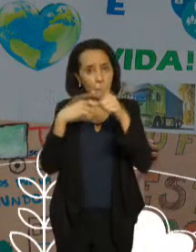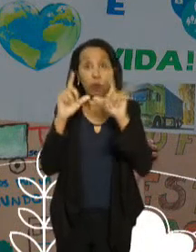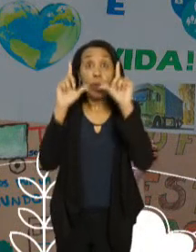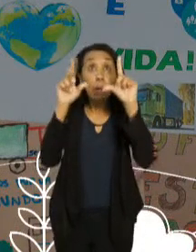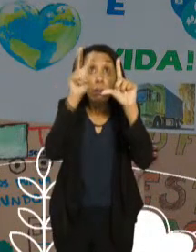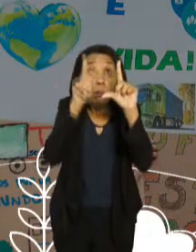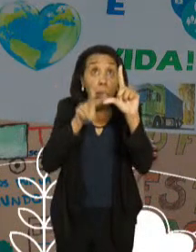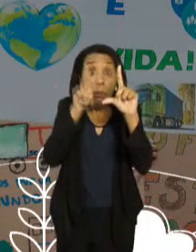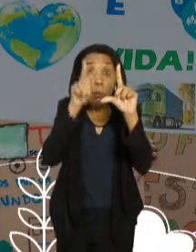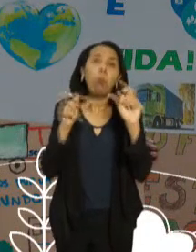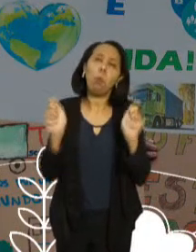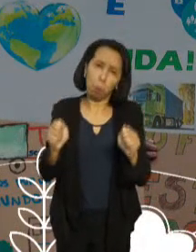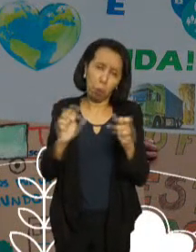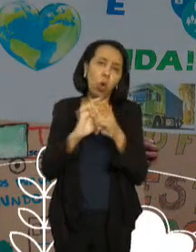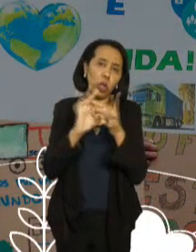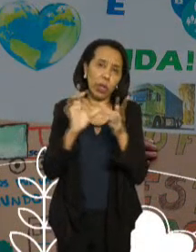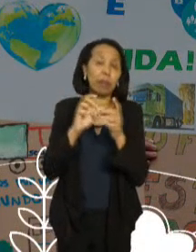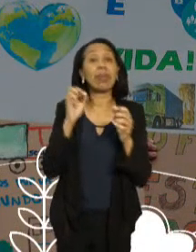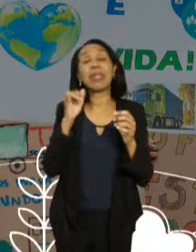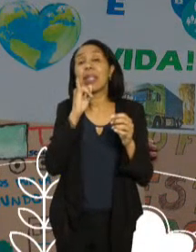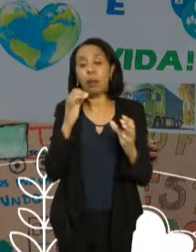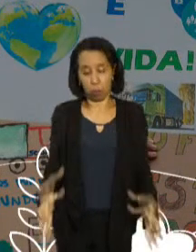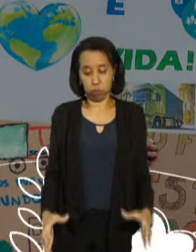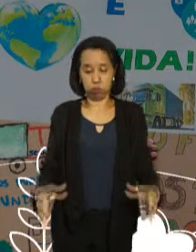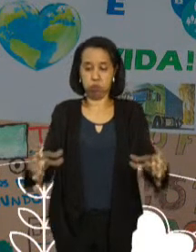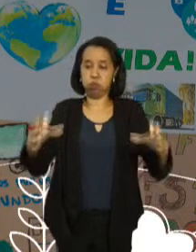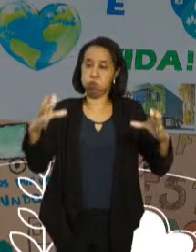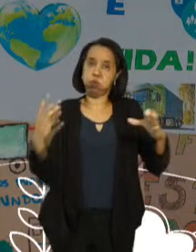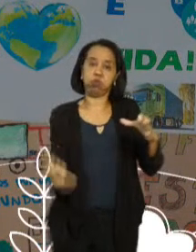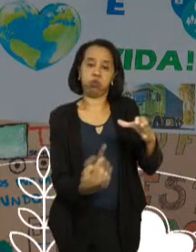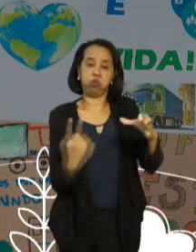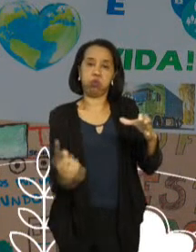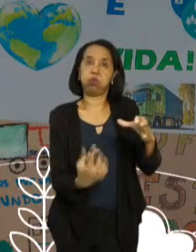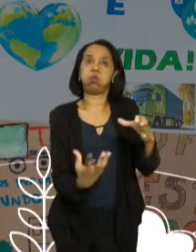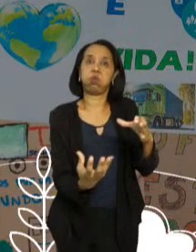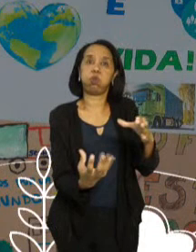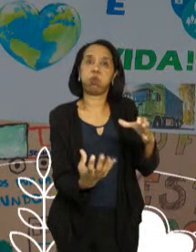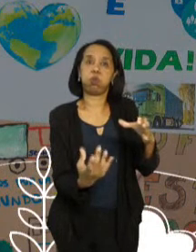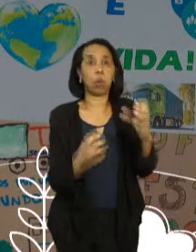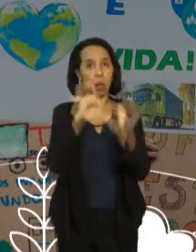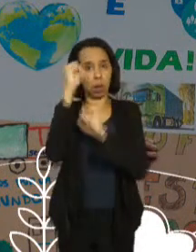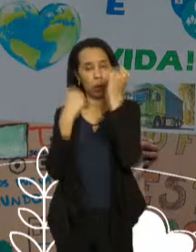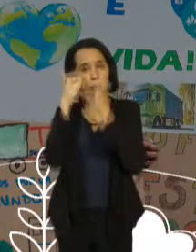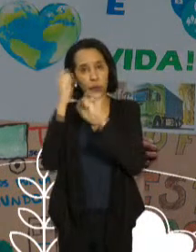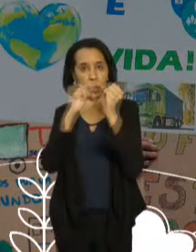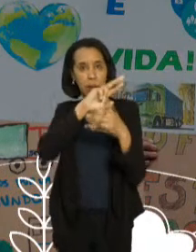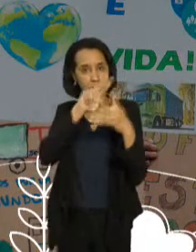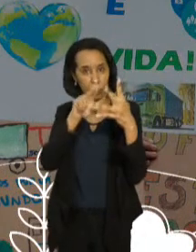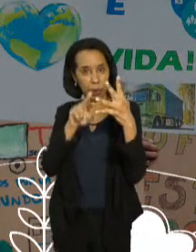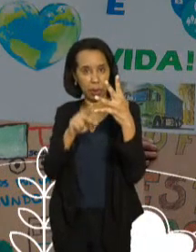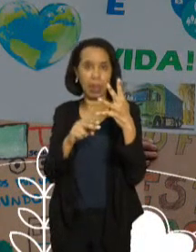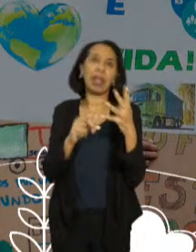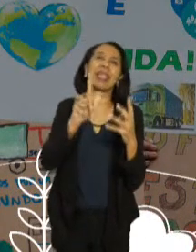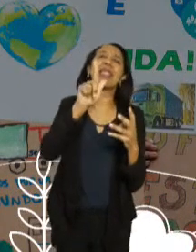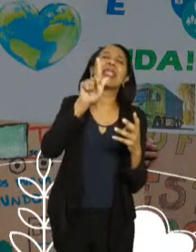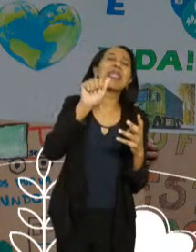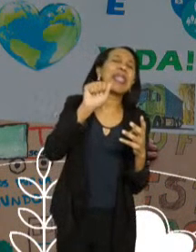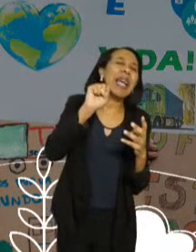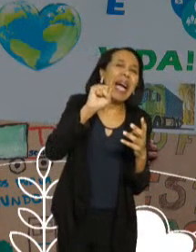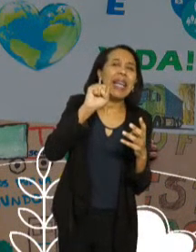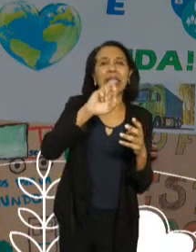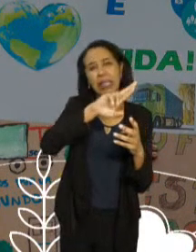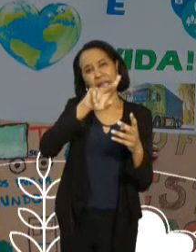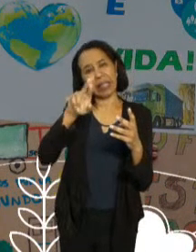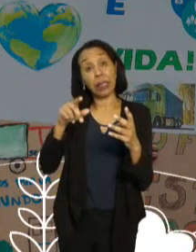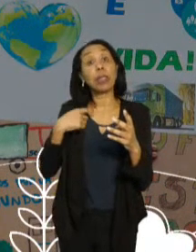mas para entender que, se eu vou falar de caldeiras industriais ou de fornos de clinker ou pirólise ou gaseificação, há toda